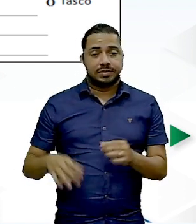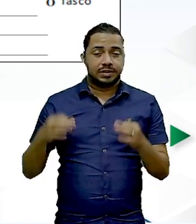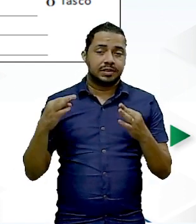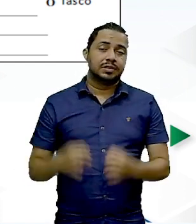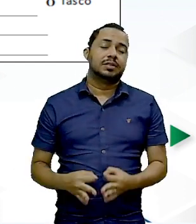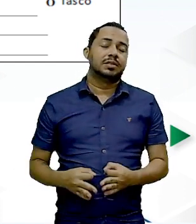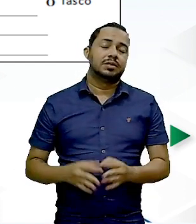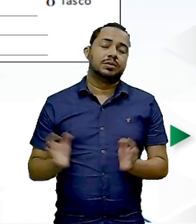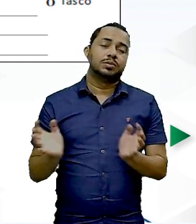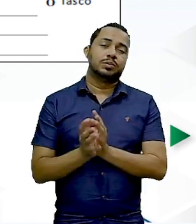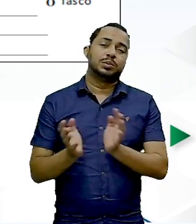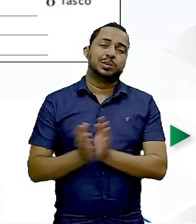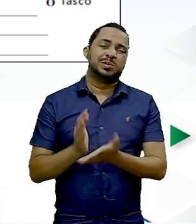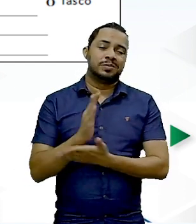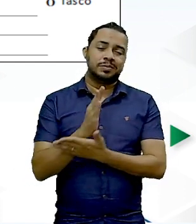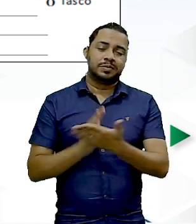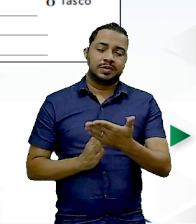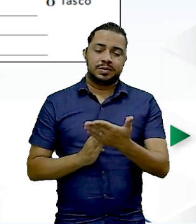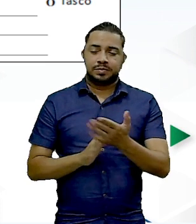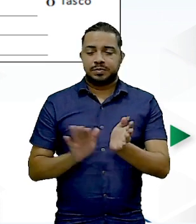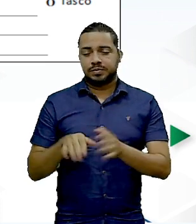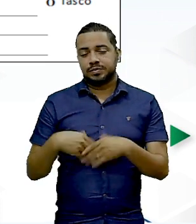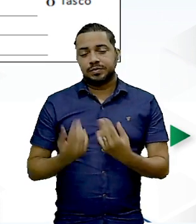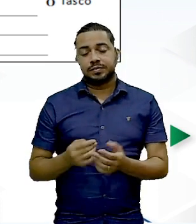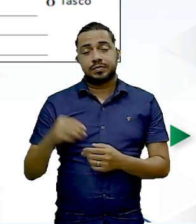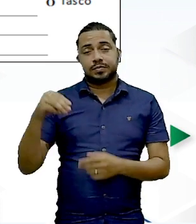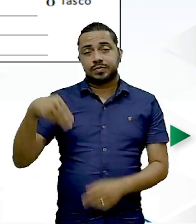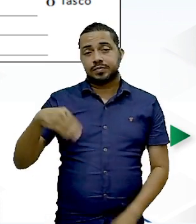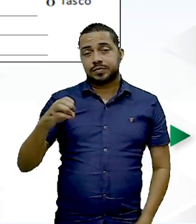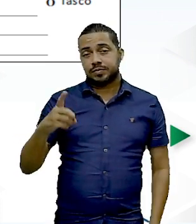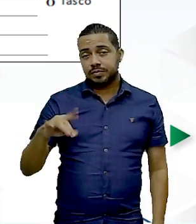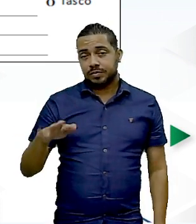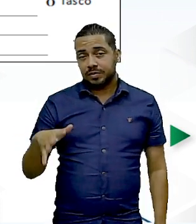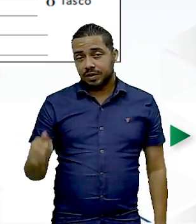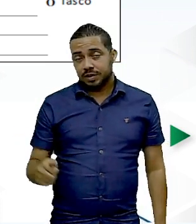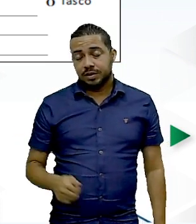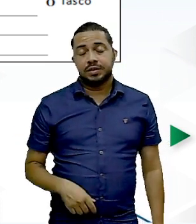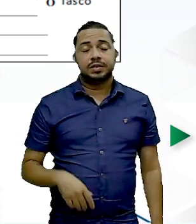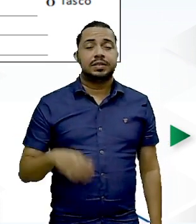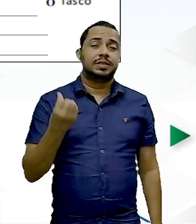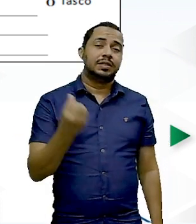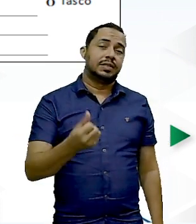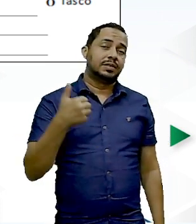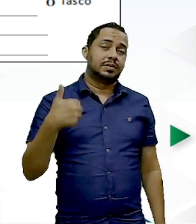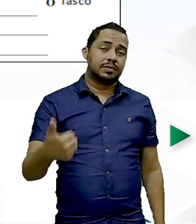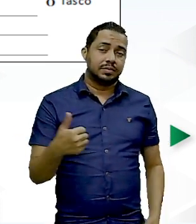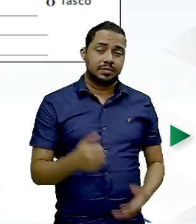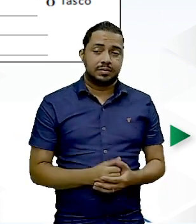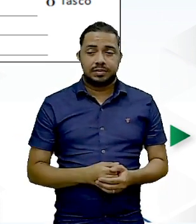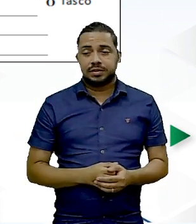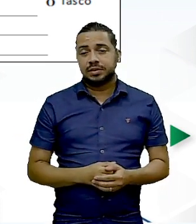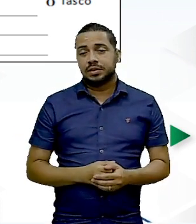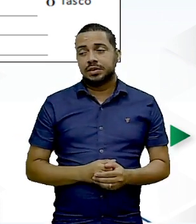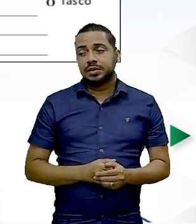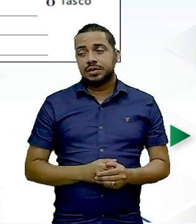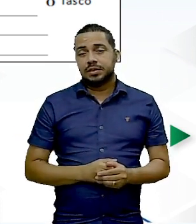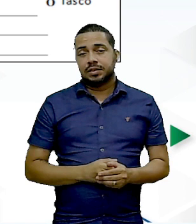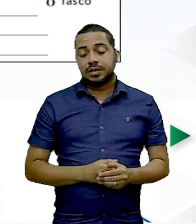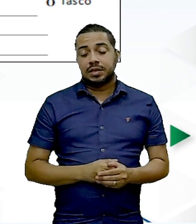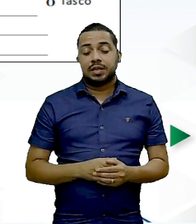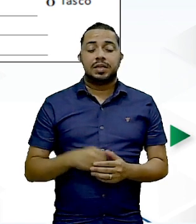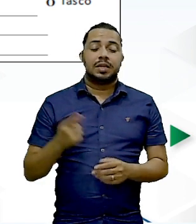exatamente esse grupo ao meio, tá bom? Então, a mediana é 61, tá certo? A